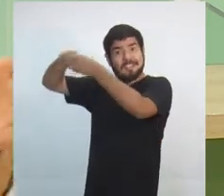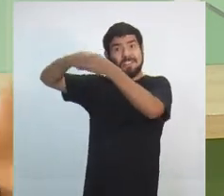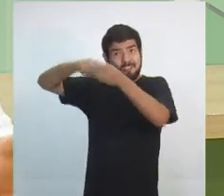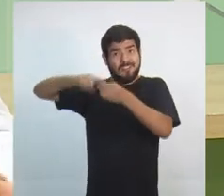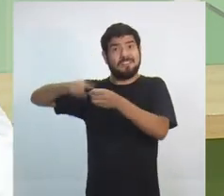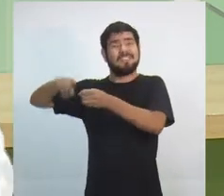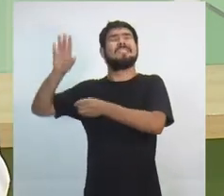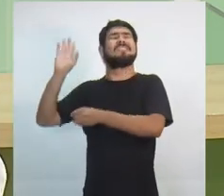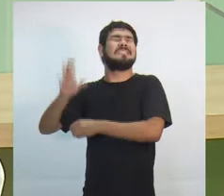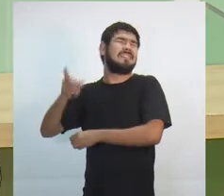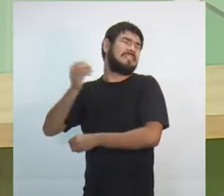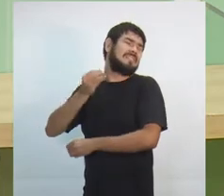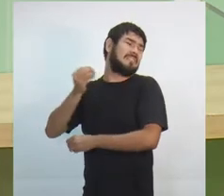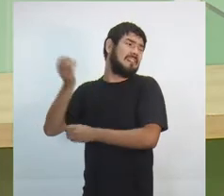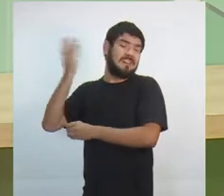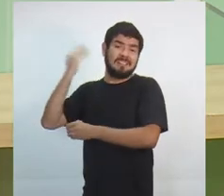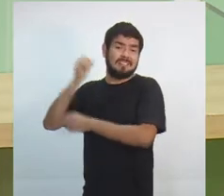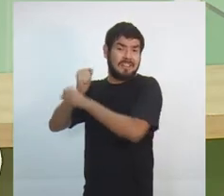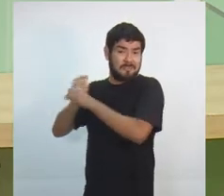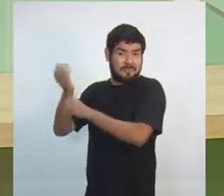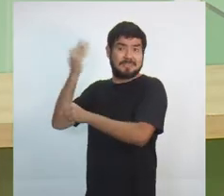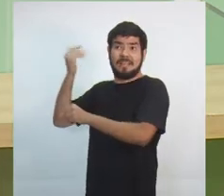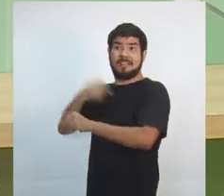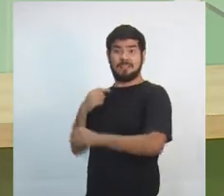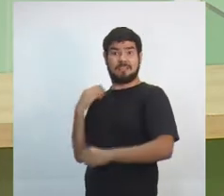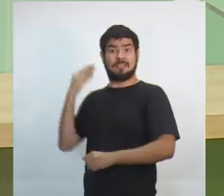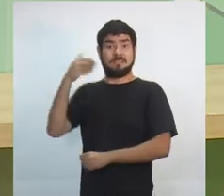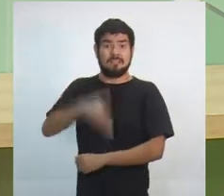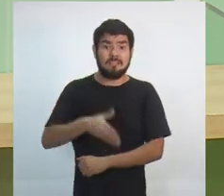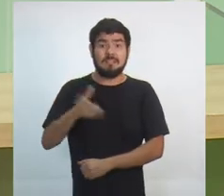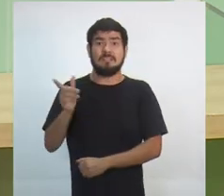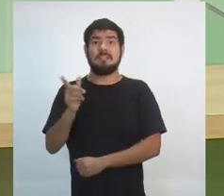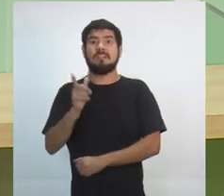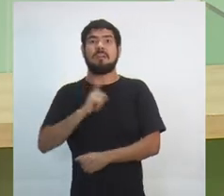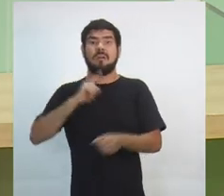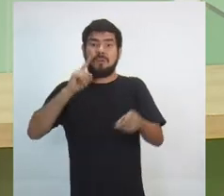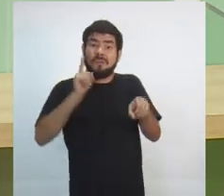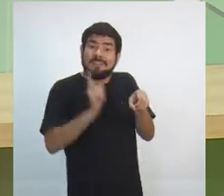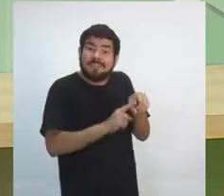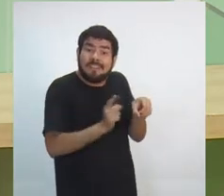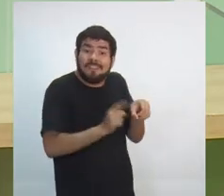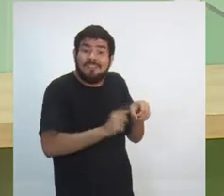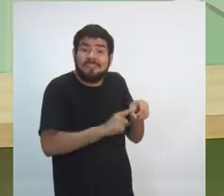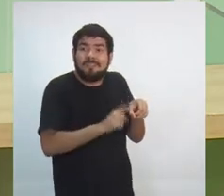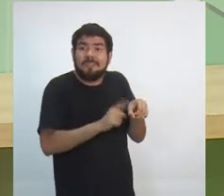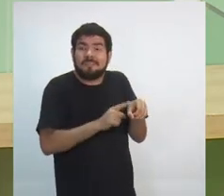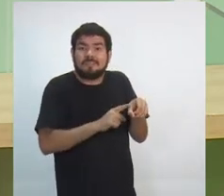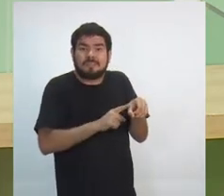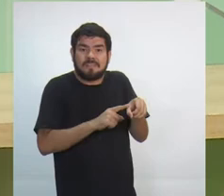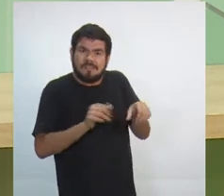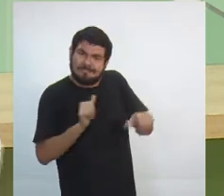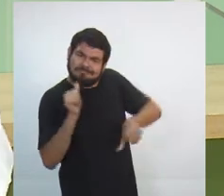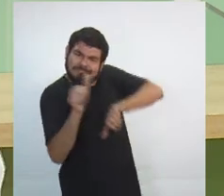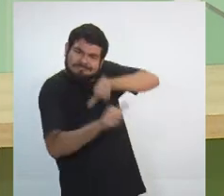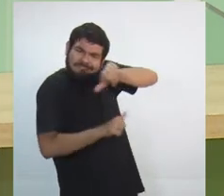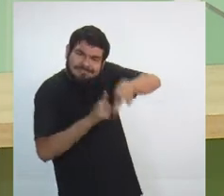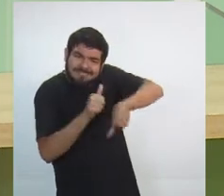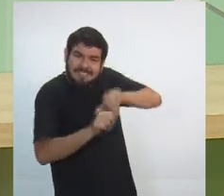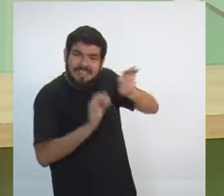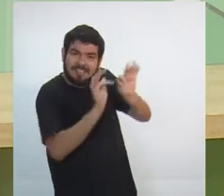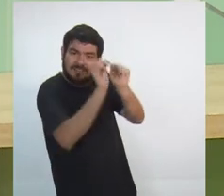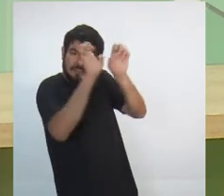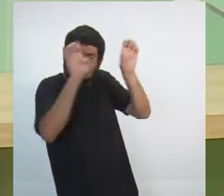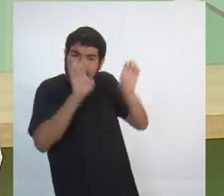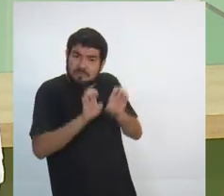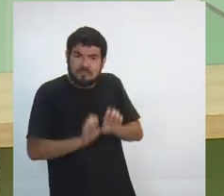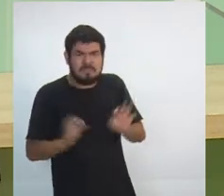quando eu estive no governo ano passado, nós vamos dotar o interior do estado do Amazonas de uma infraestrutura nunca vista,